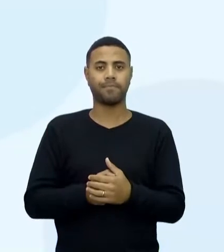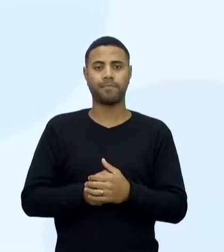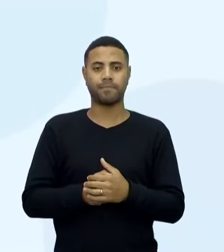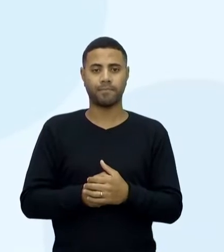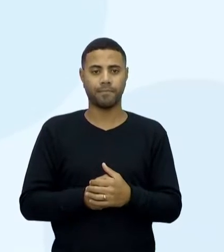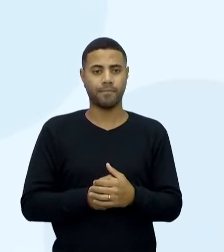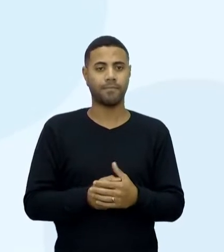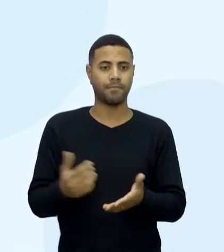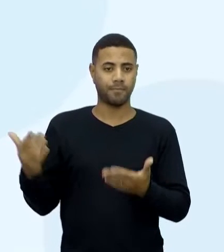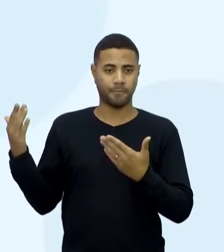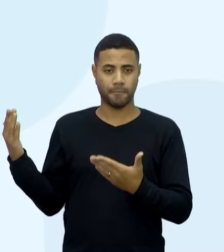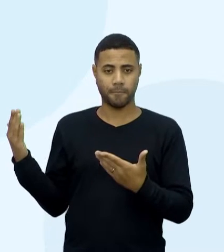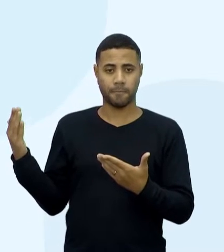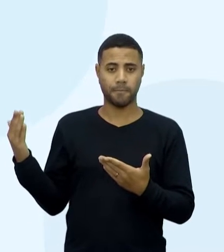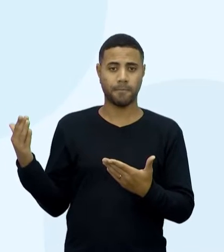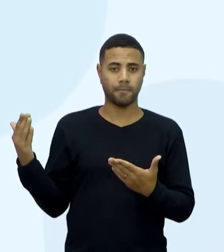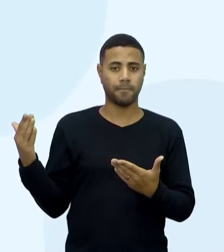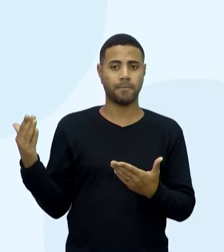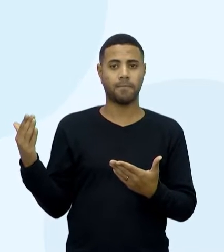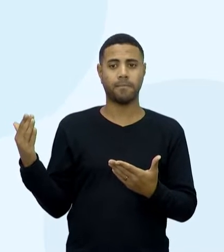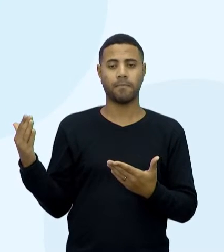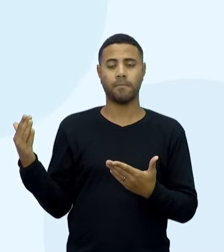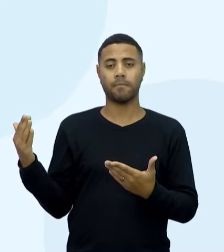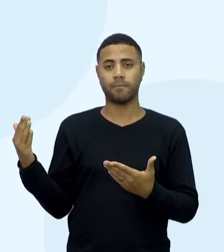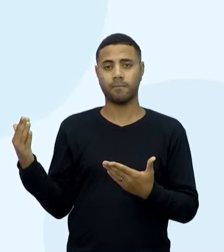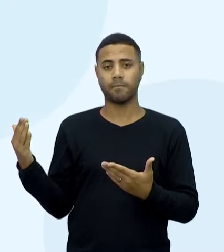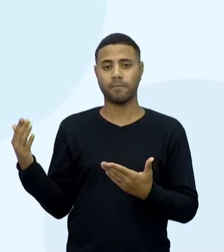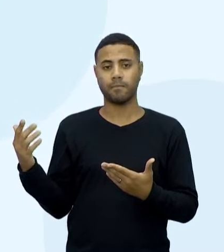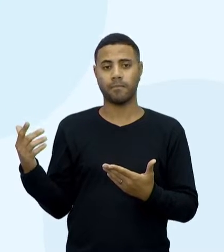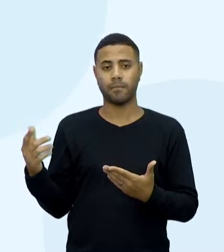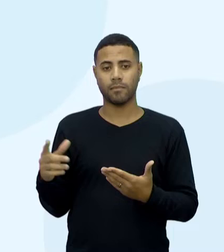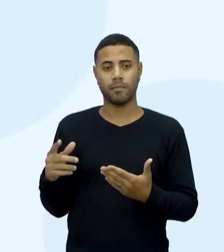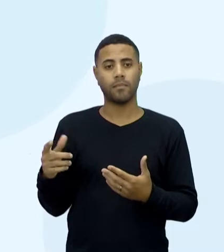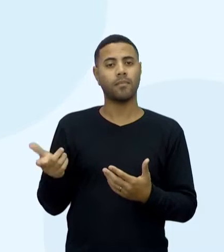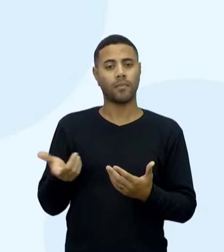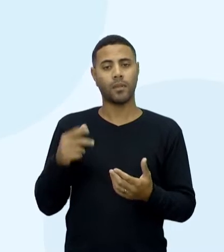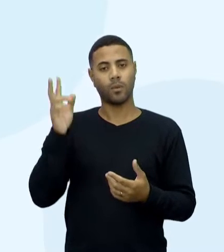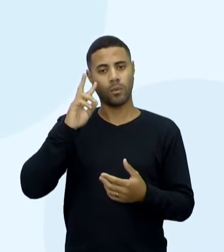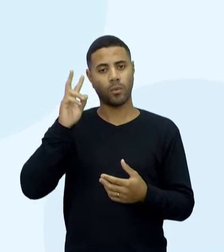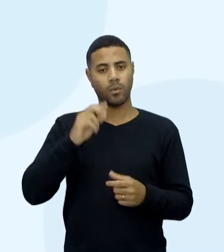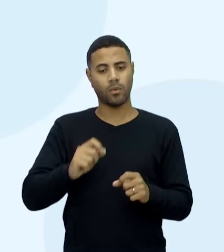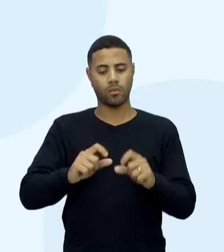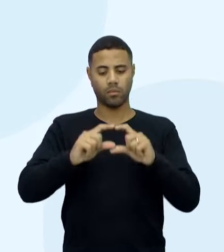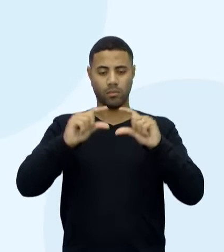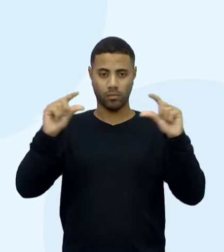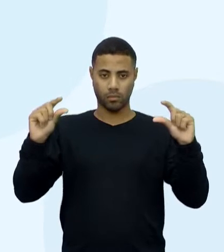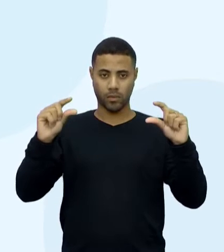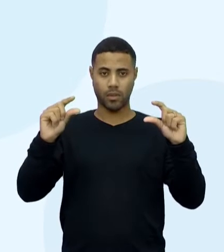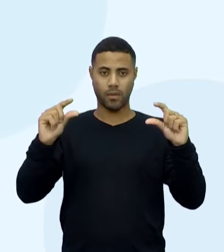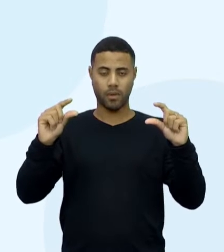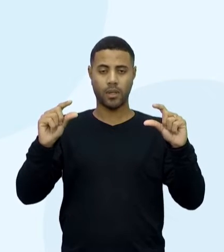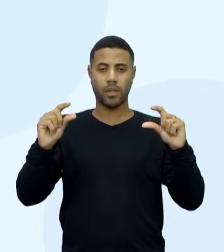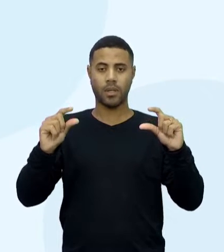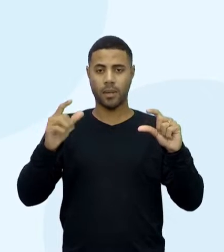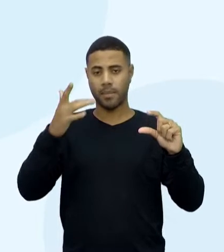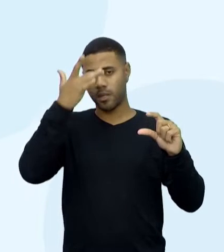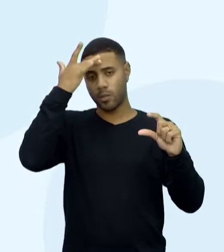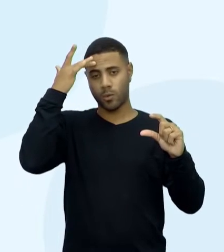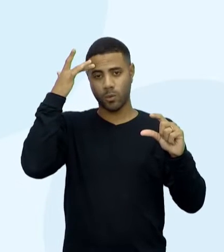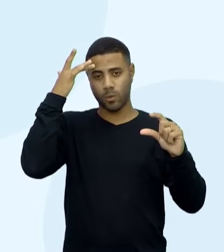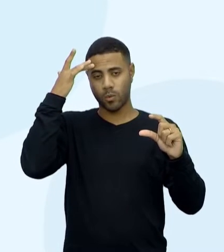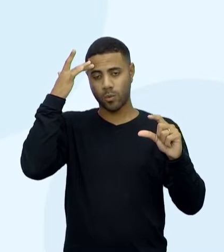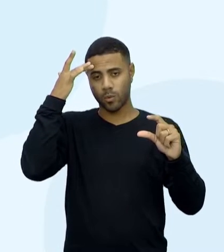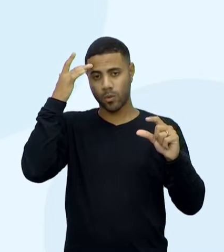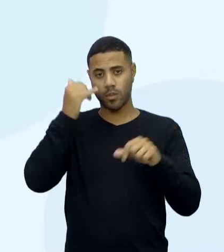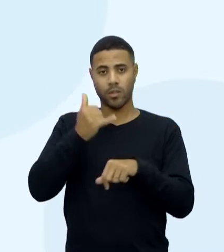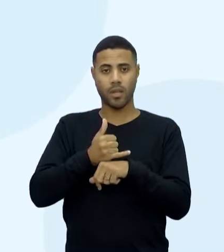uma um fragmento né que foi retirado eh de uma fala ã de um